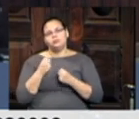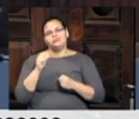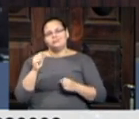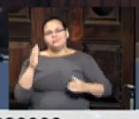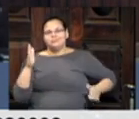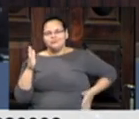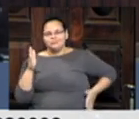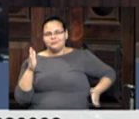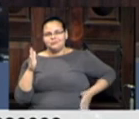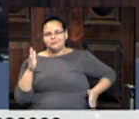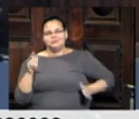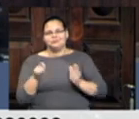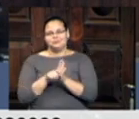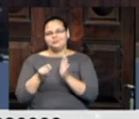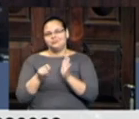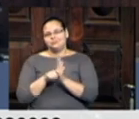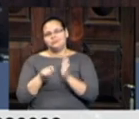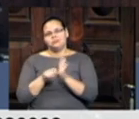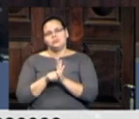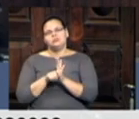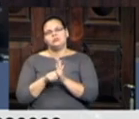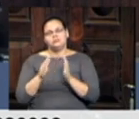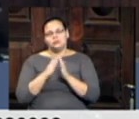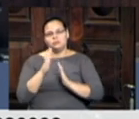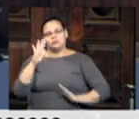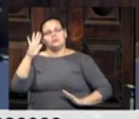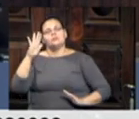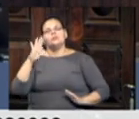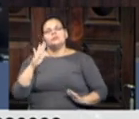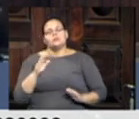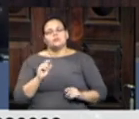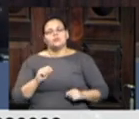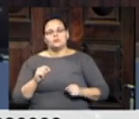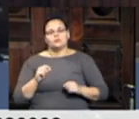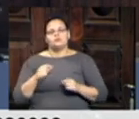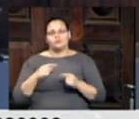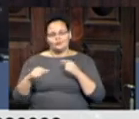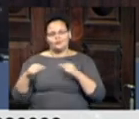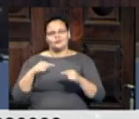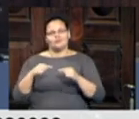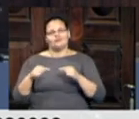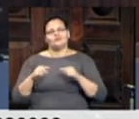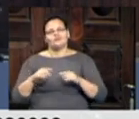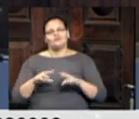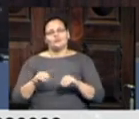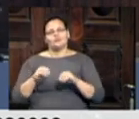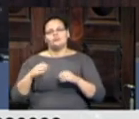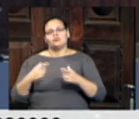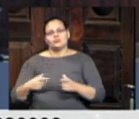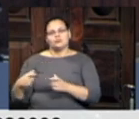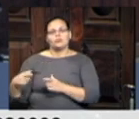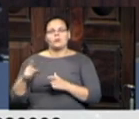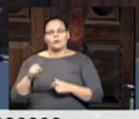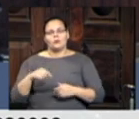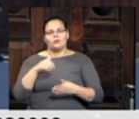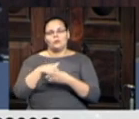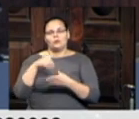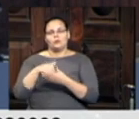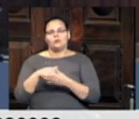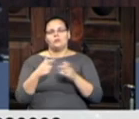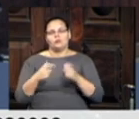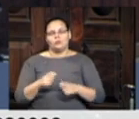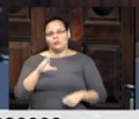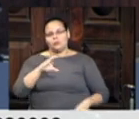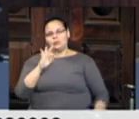de drogas nas comunidades por eles dominadas. Foi uma eleição em Cabo